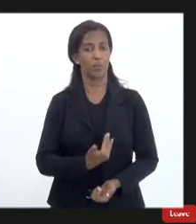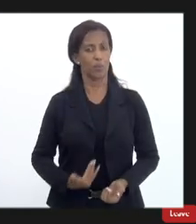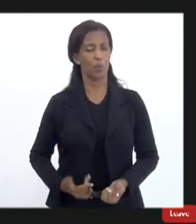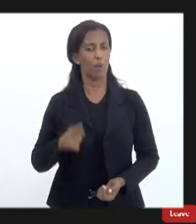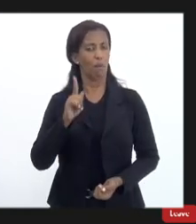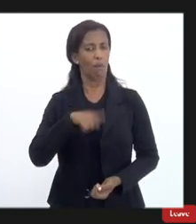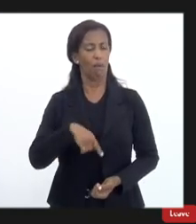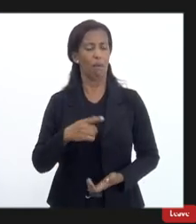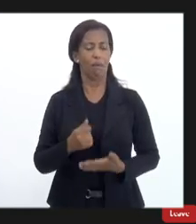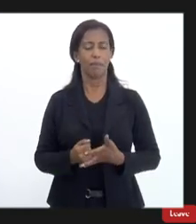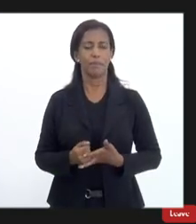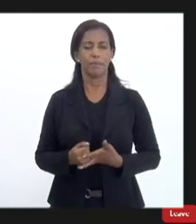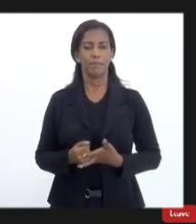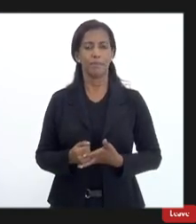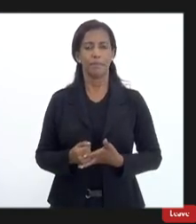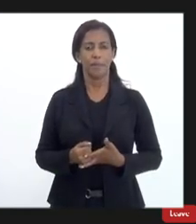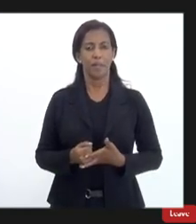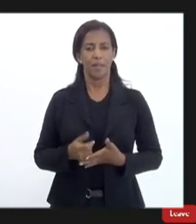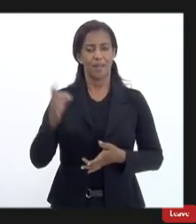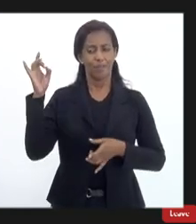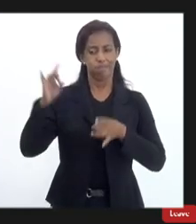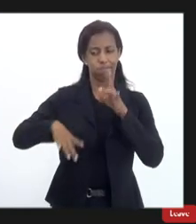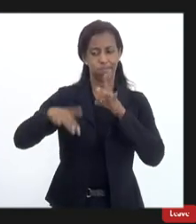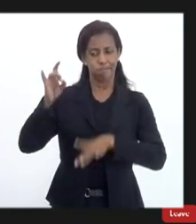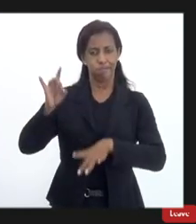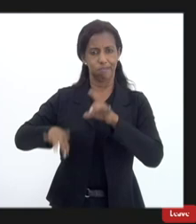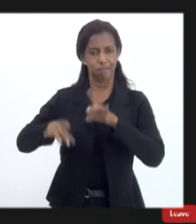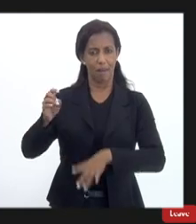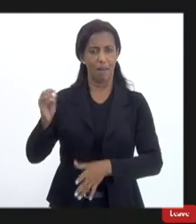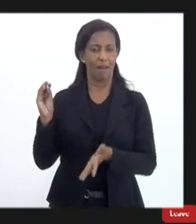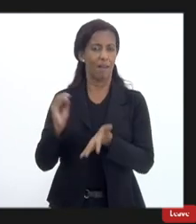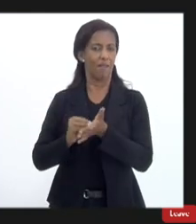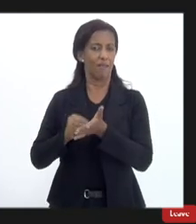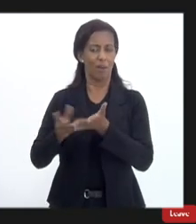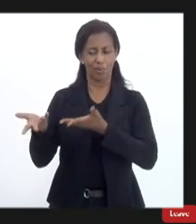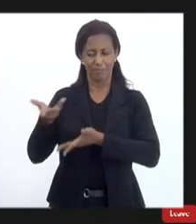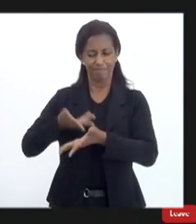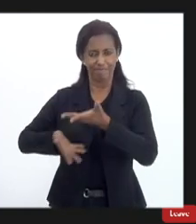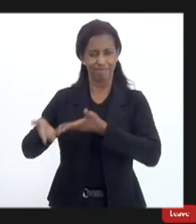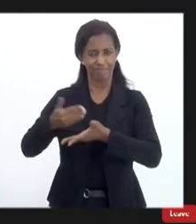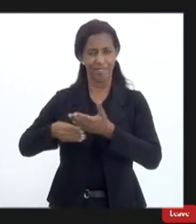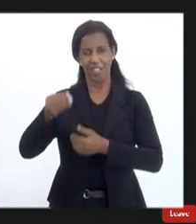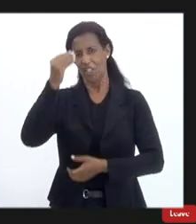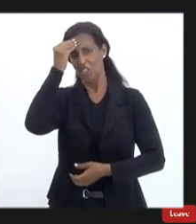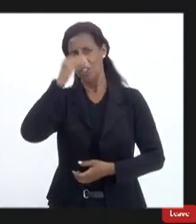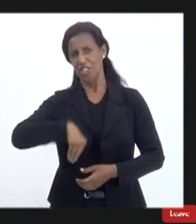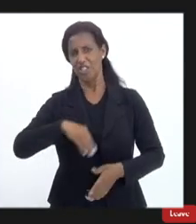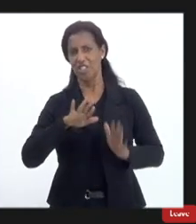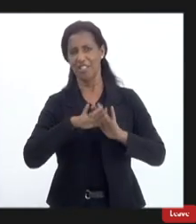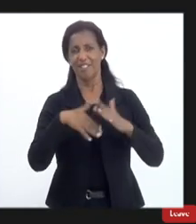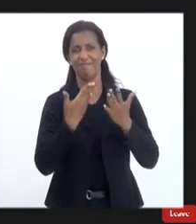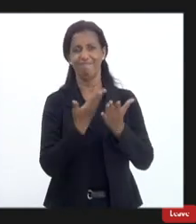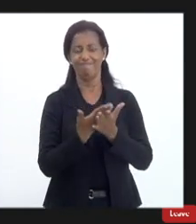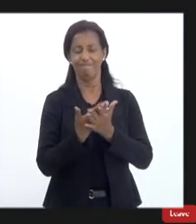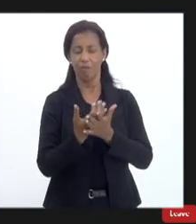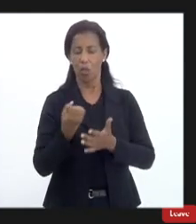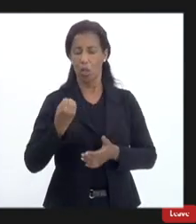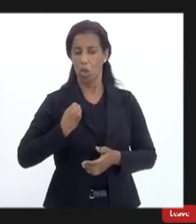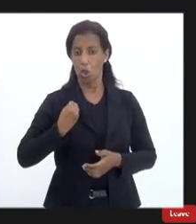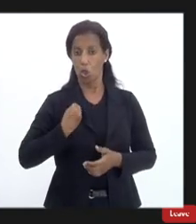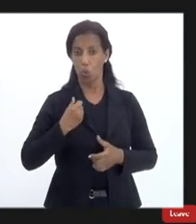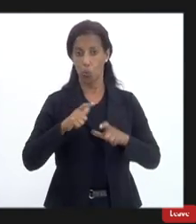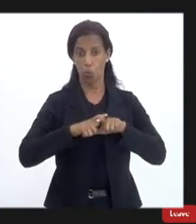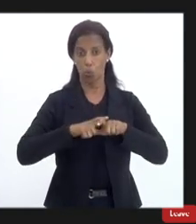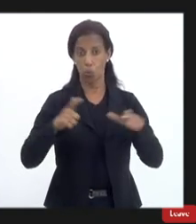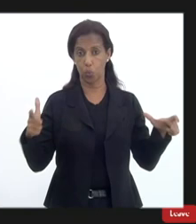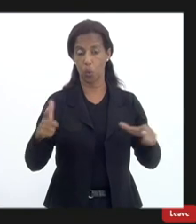uma questão. A evasão, a não participação no ensino remoto, né, a desistência na escola são números alarmantes. A